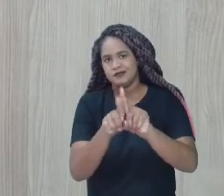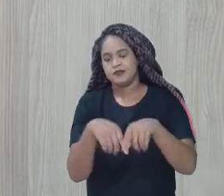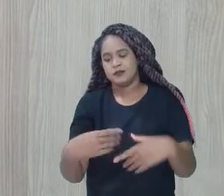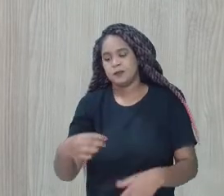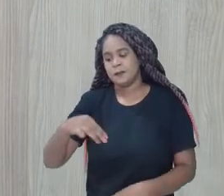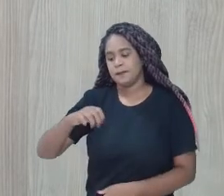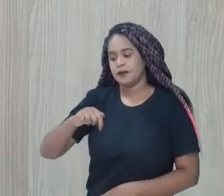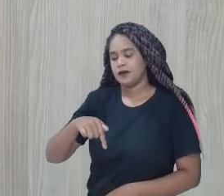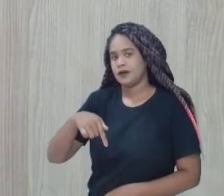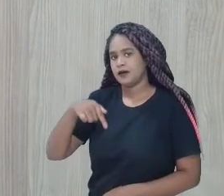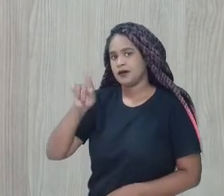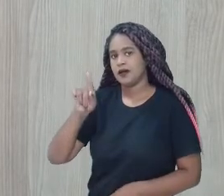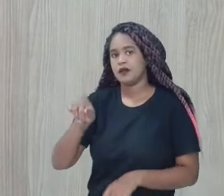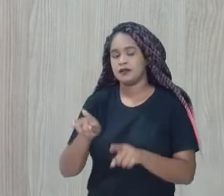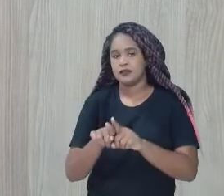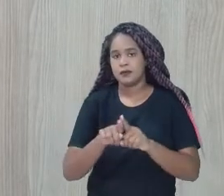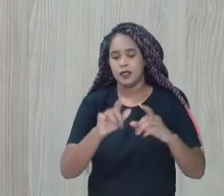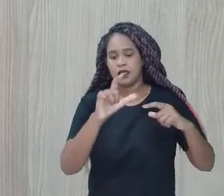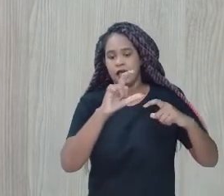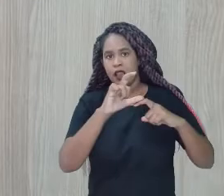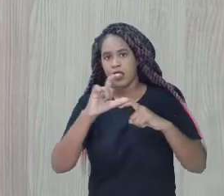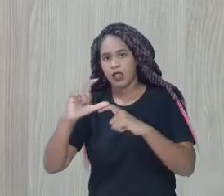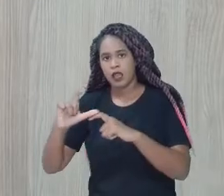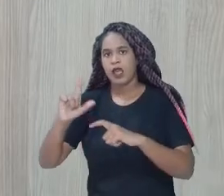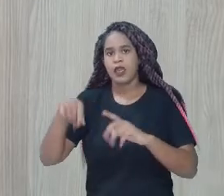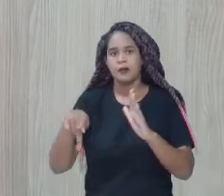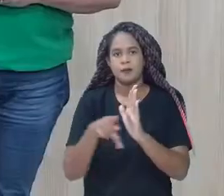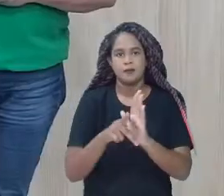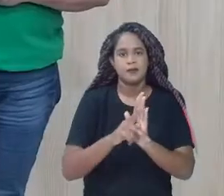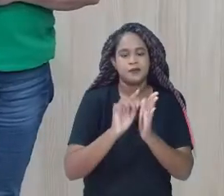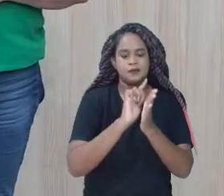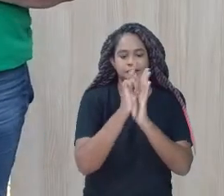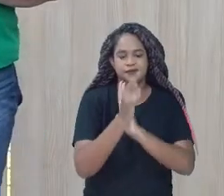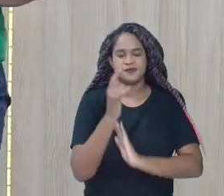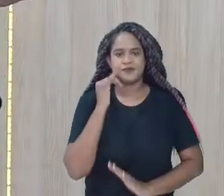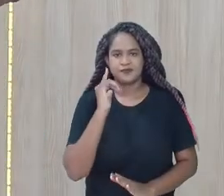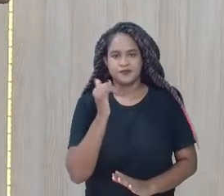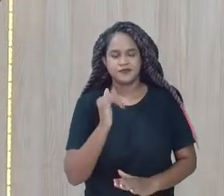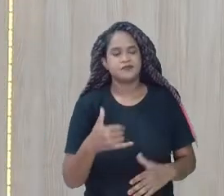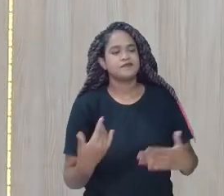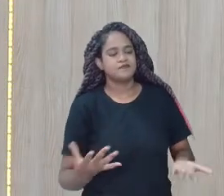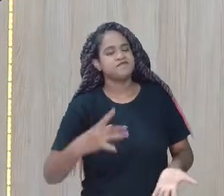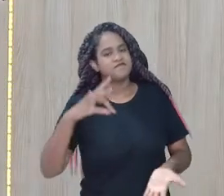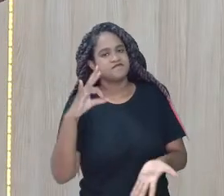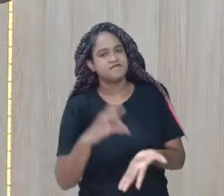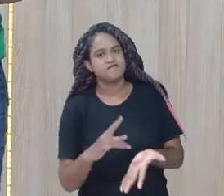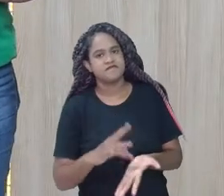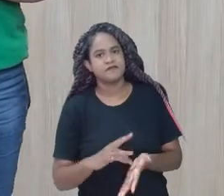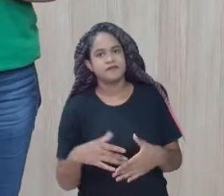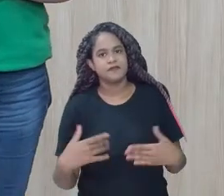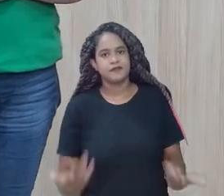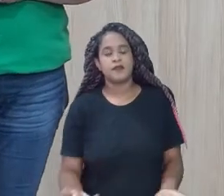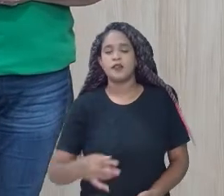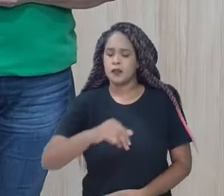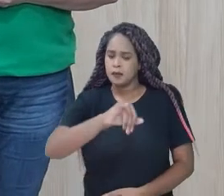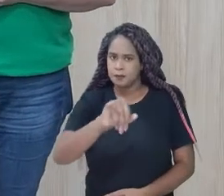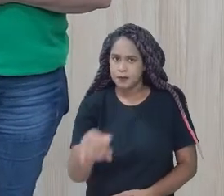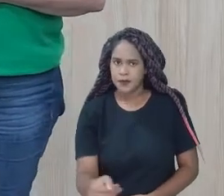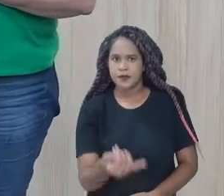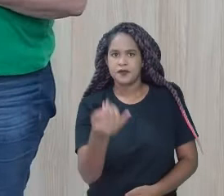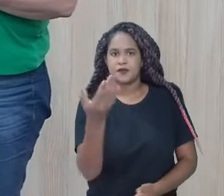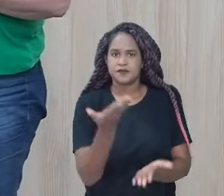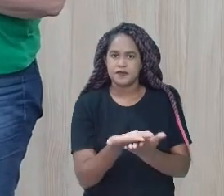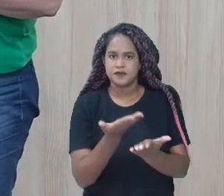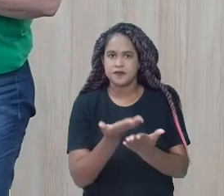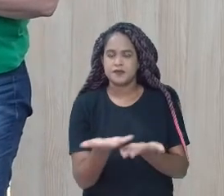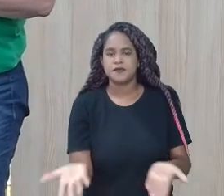em quadrinhos pertencem, sim, ao gênero narrar. Isso aí, professora Viviane. Então, pessoal, aproveitem aí a aula,